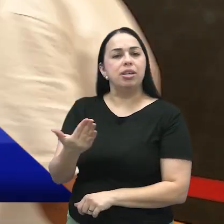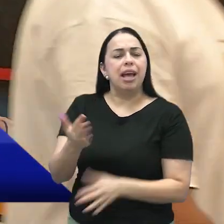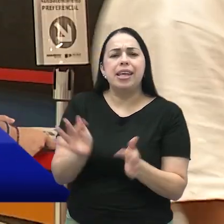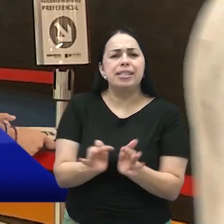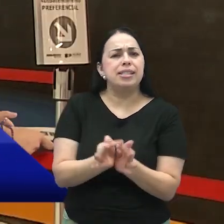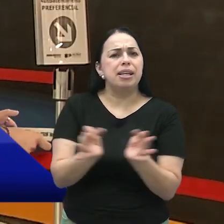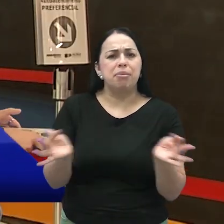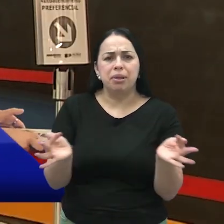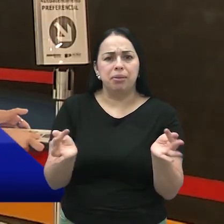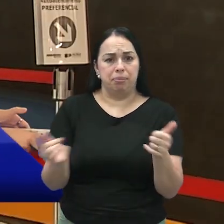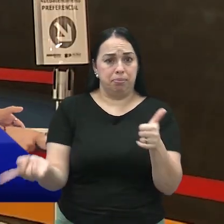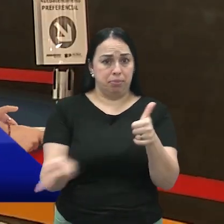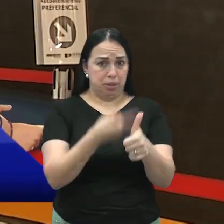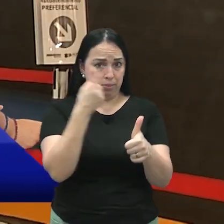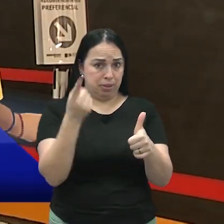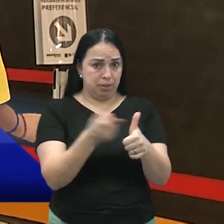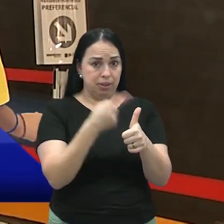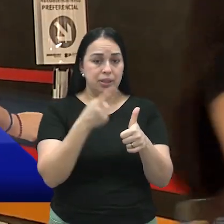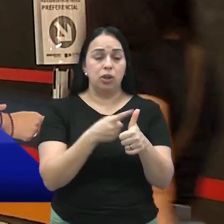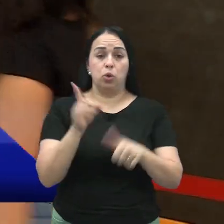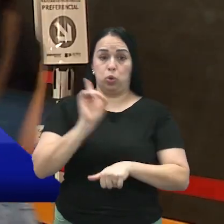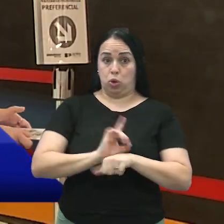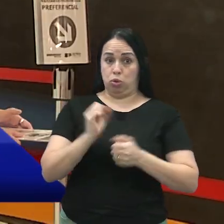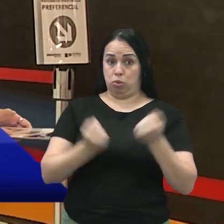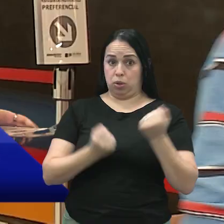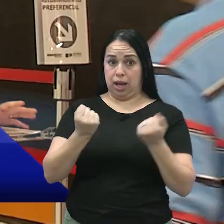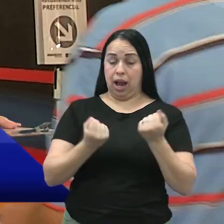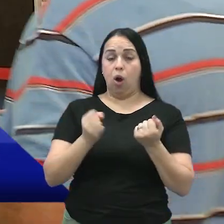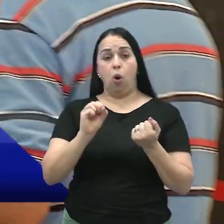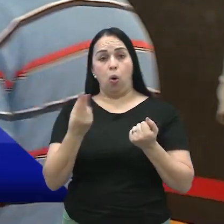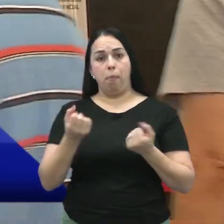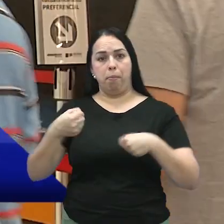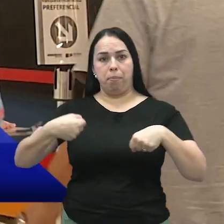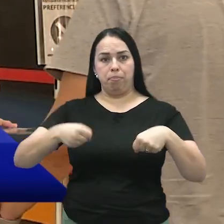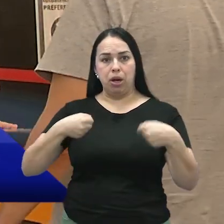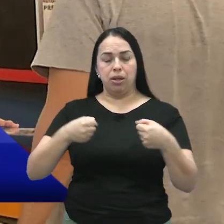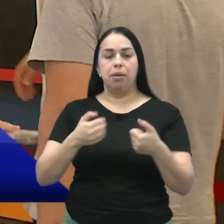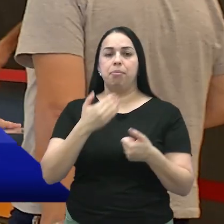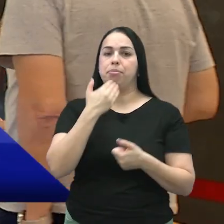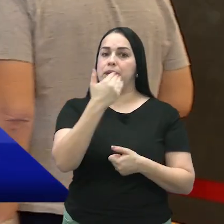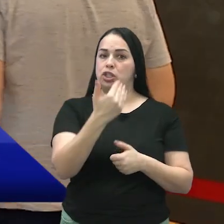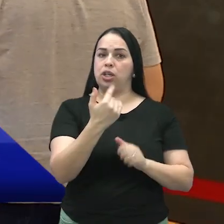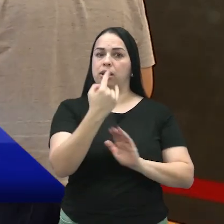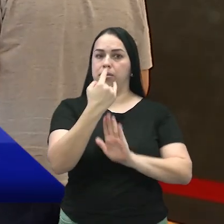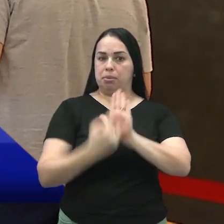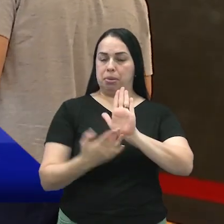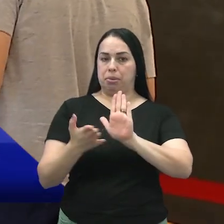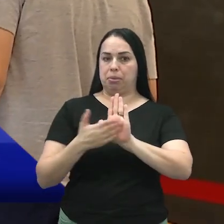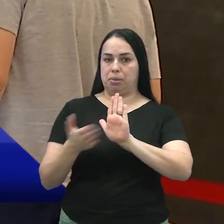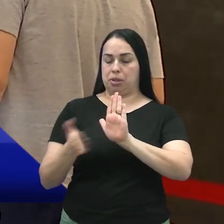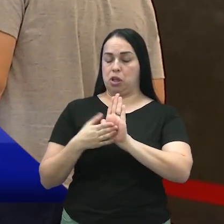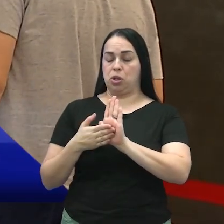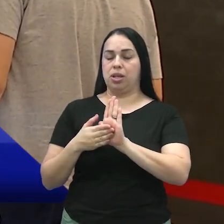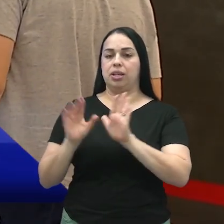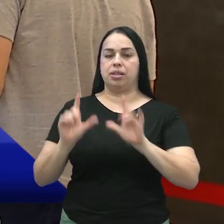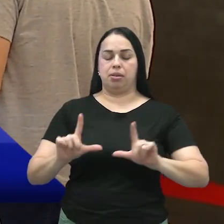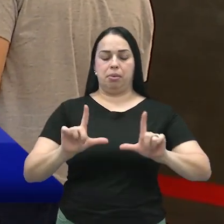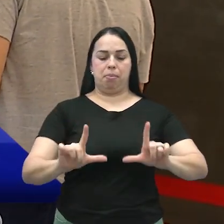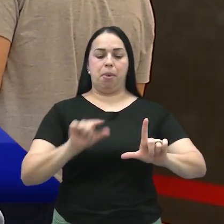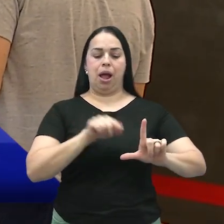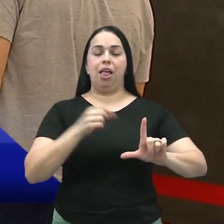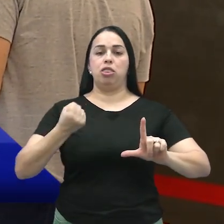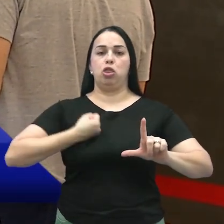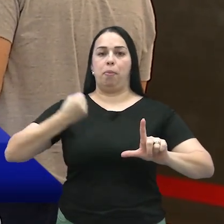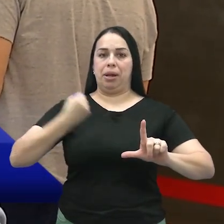muito simples. Primeiro, o proprietário do veículo deve solicitar a autorização para estampagem de placa de